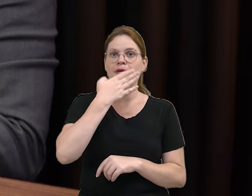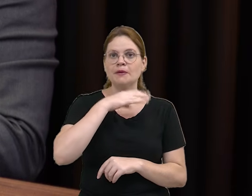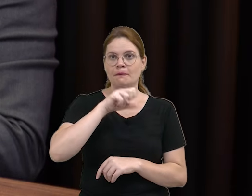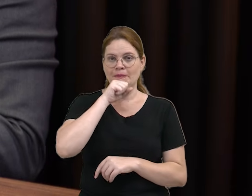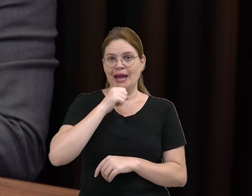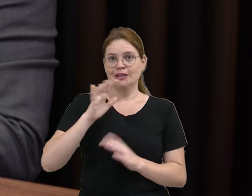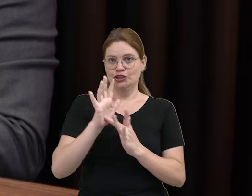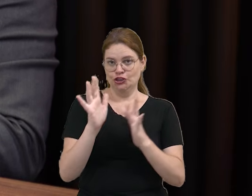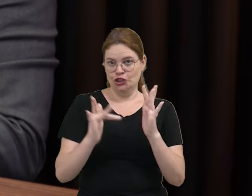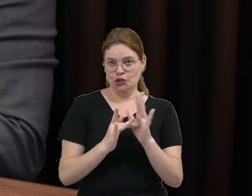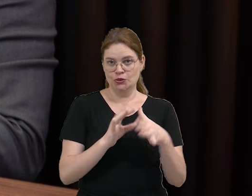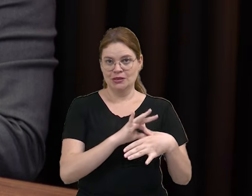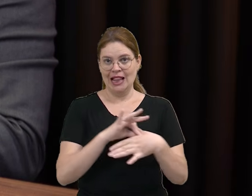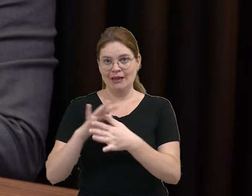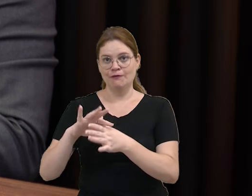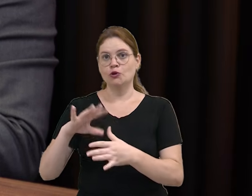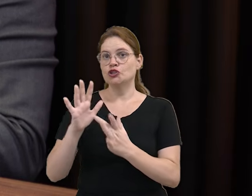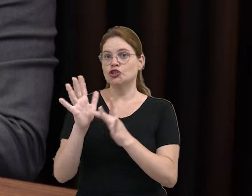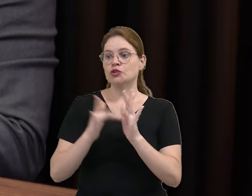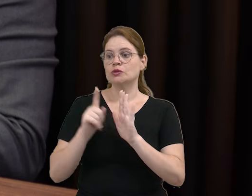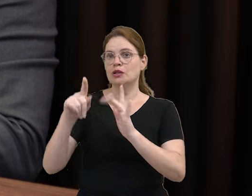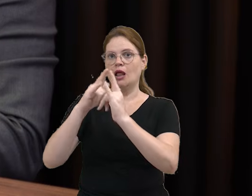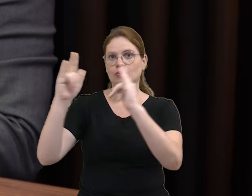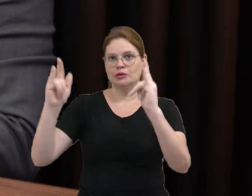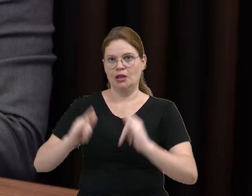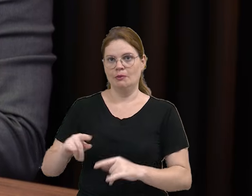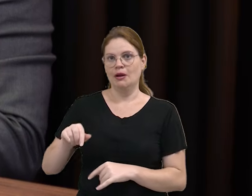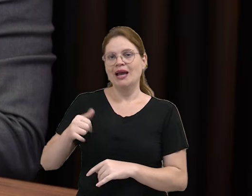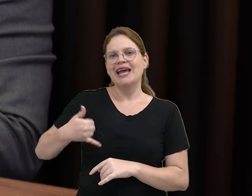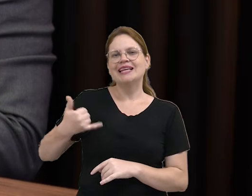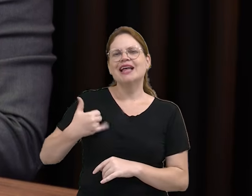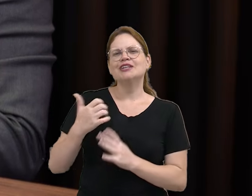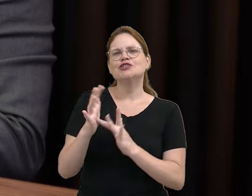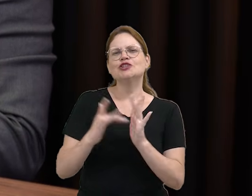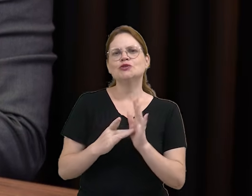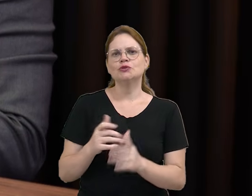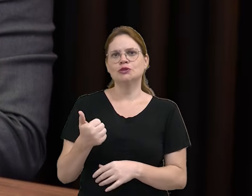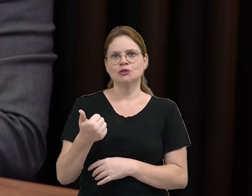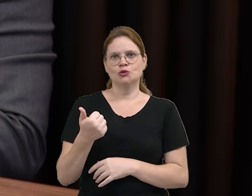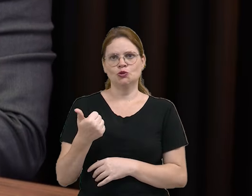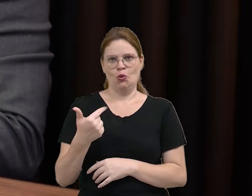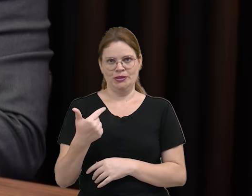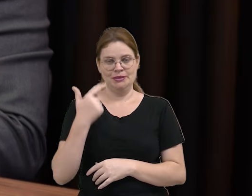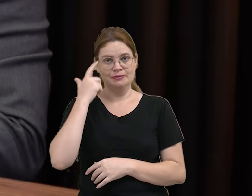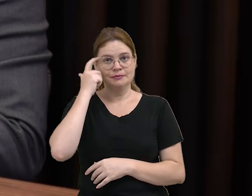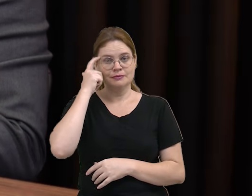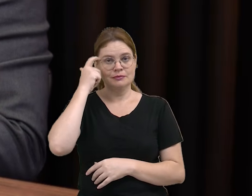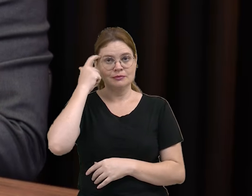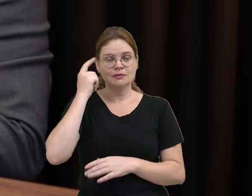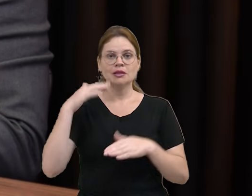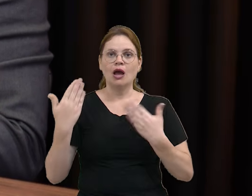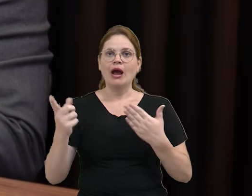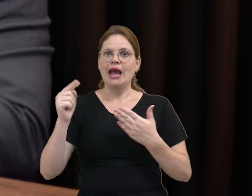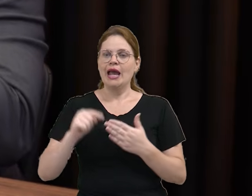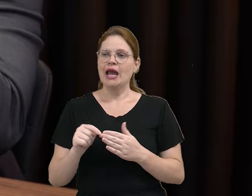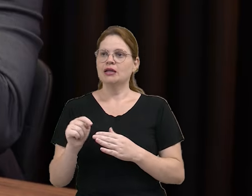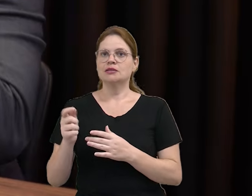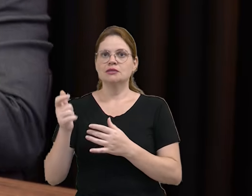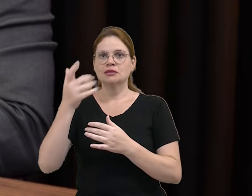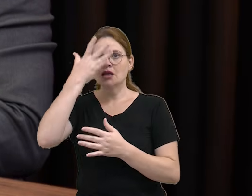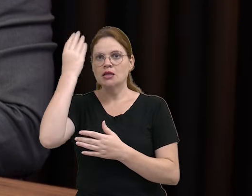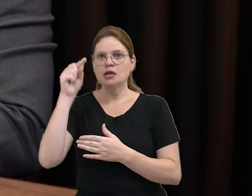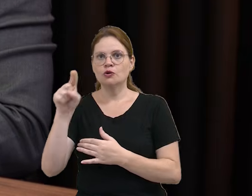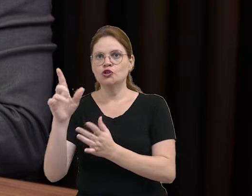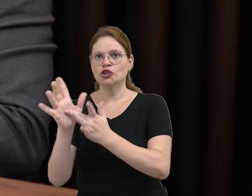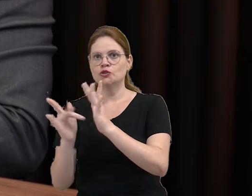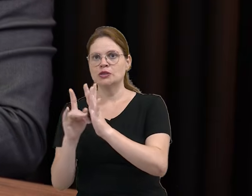anos, para o templo, era uma convocação, a santa convocação, eles perderam ele caminho de um